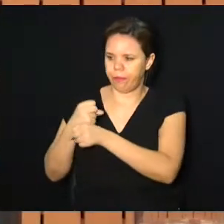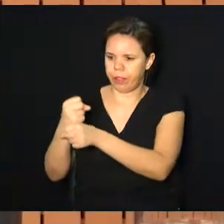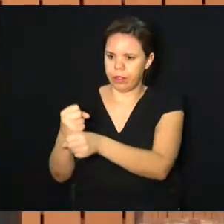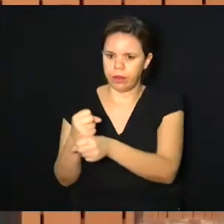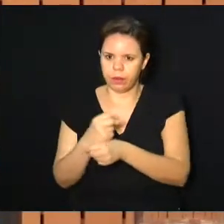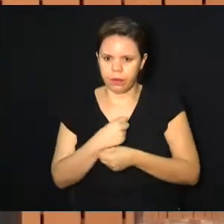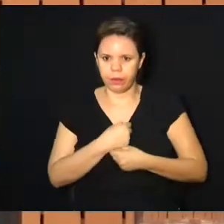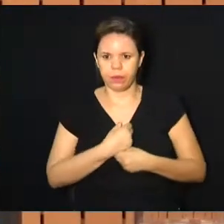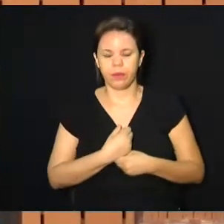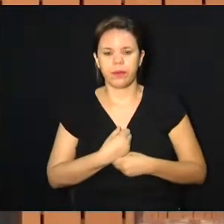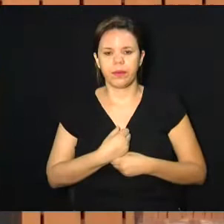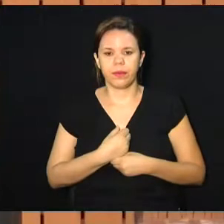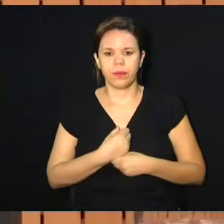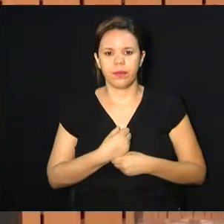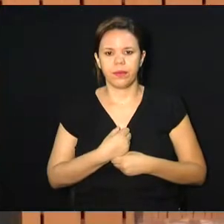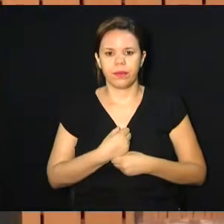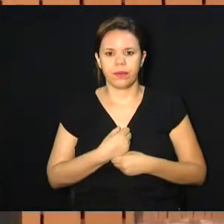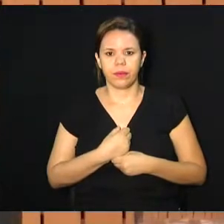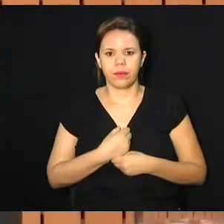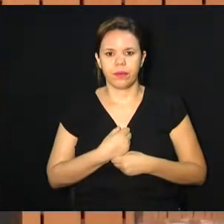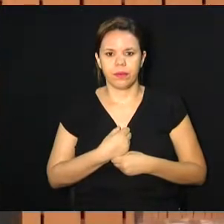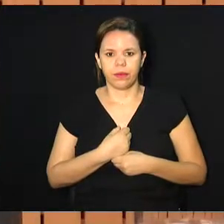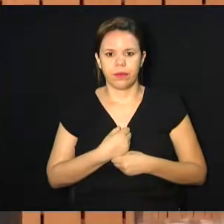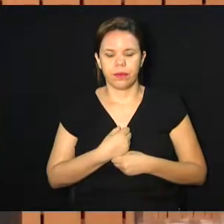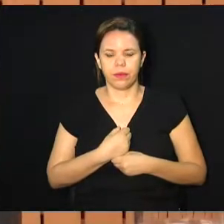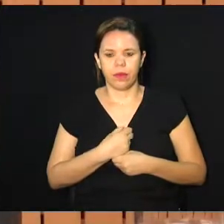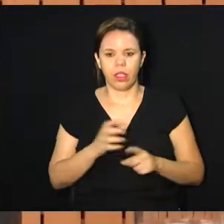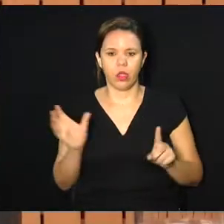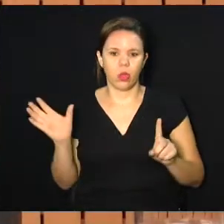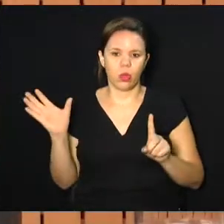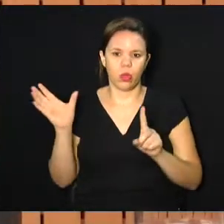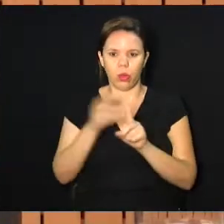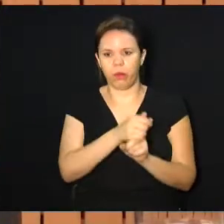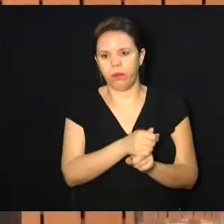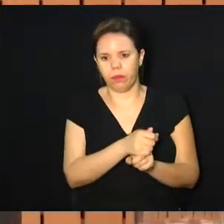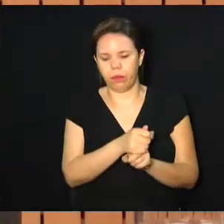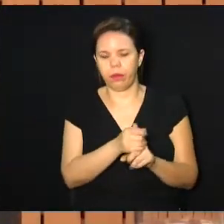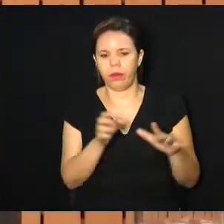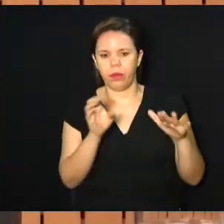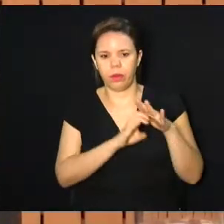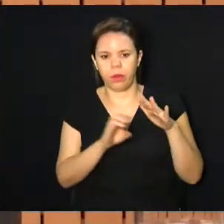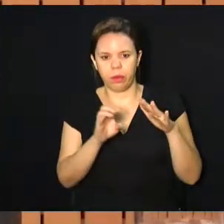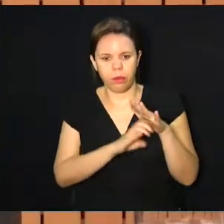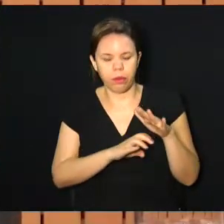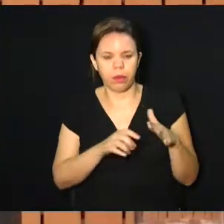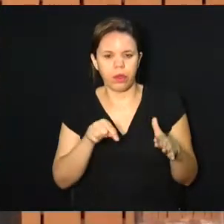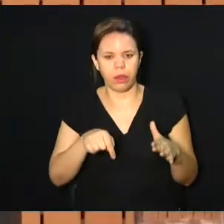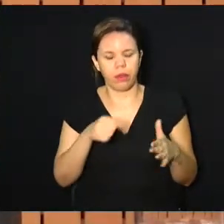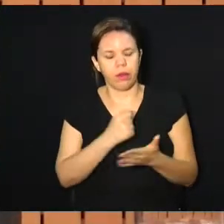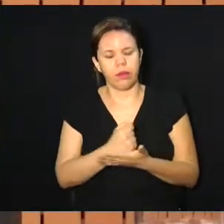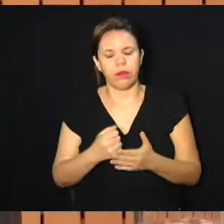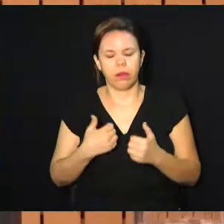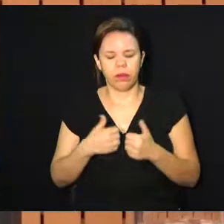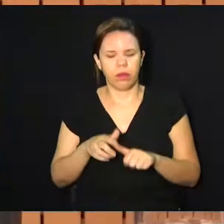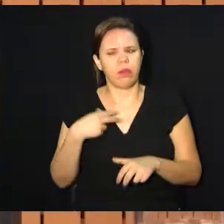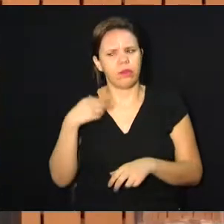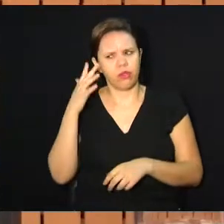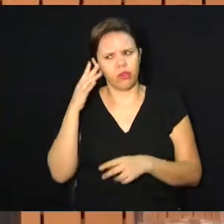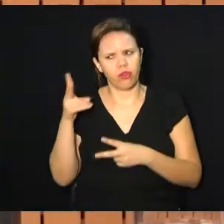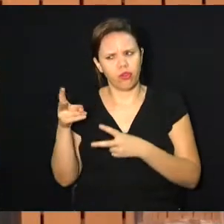anos, esse monopólio que eles criaram, e a gente percebe que há